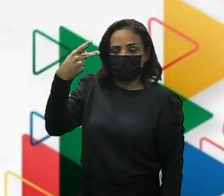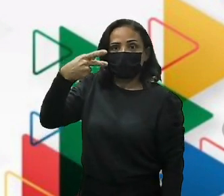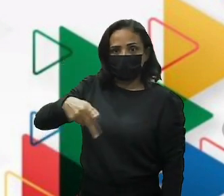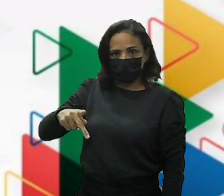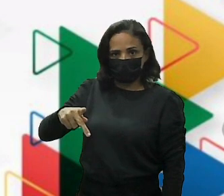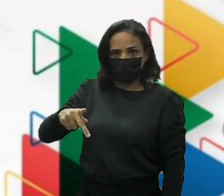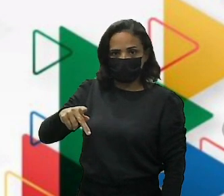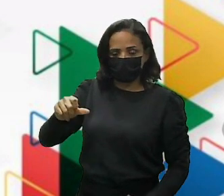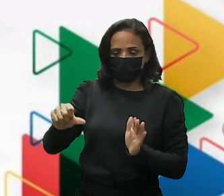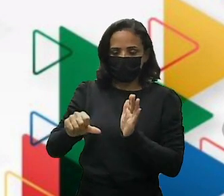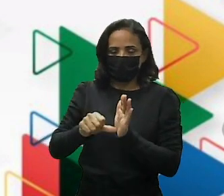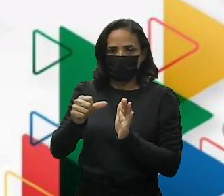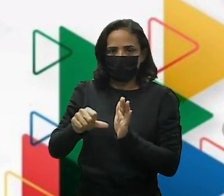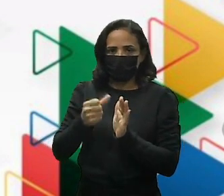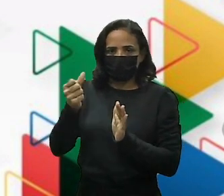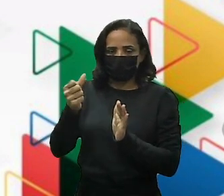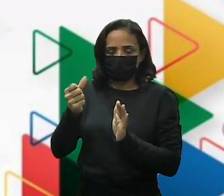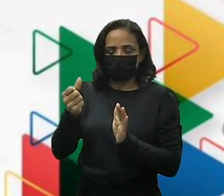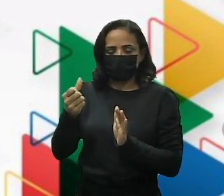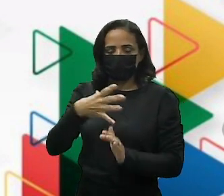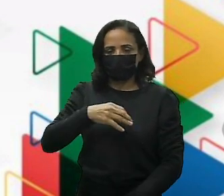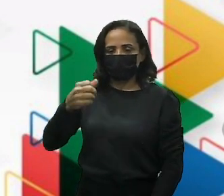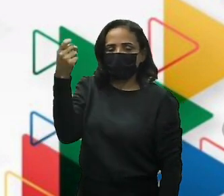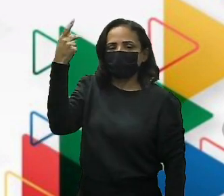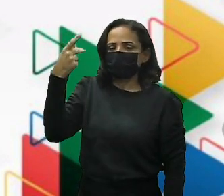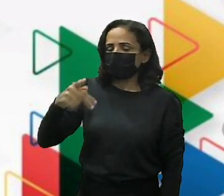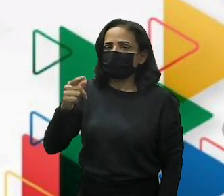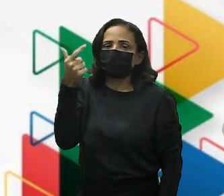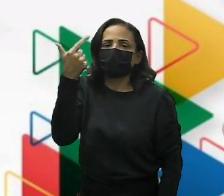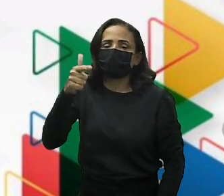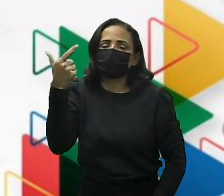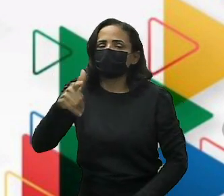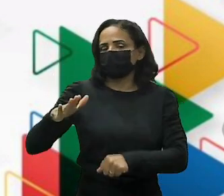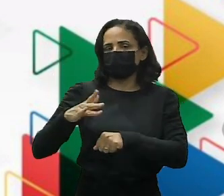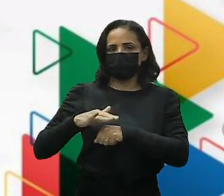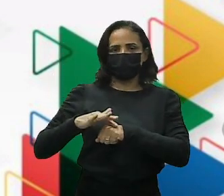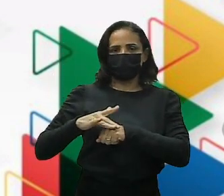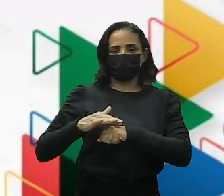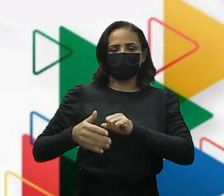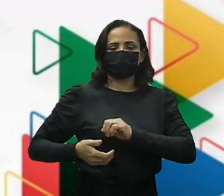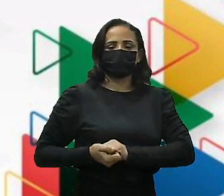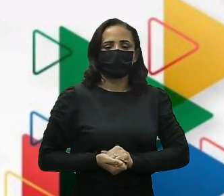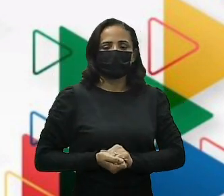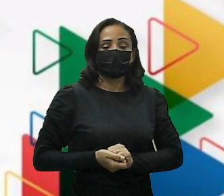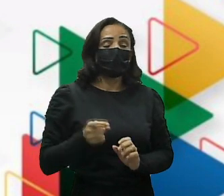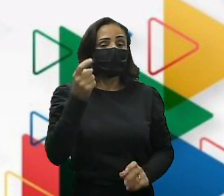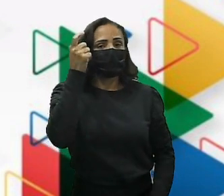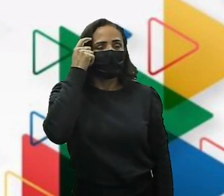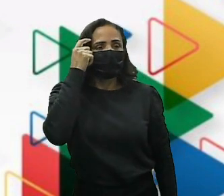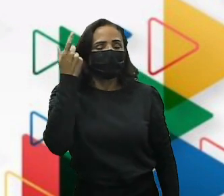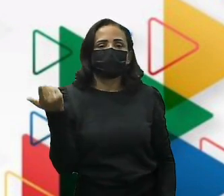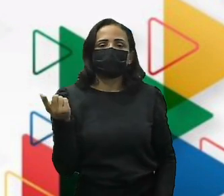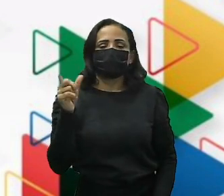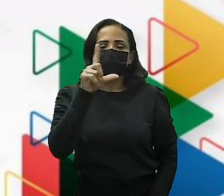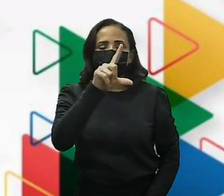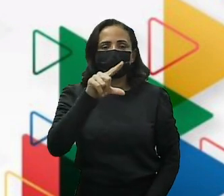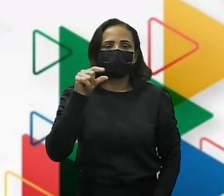ó, ele é o primeiro filho de Maria e não apresentou a doença. Assinale a alternativa que